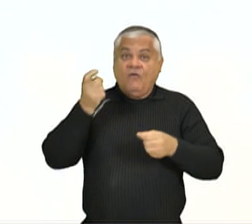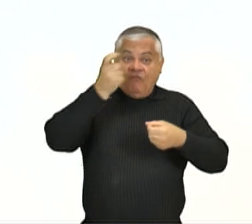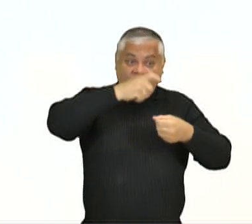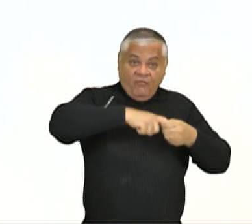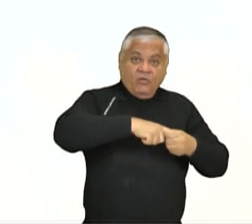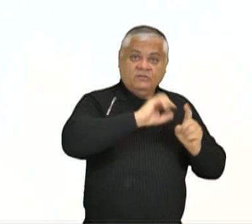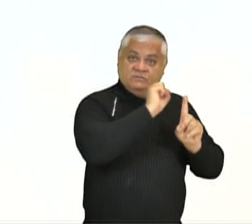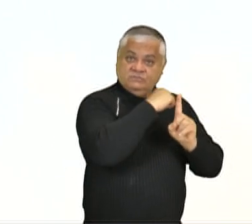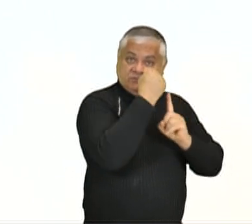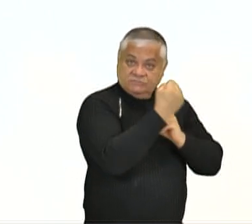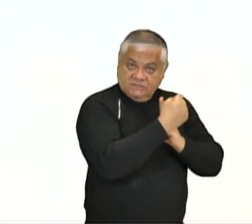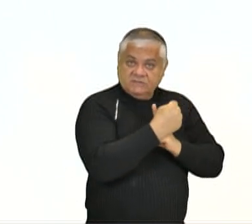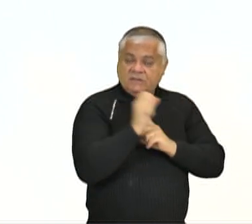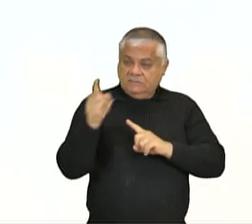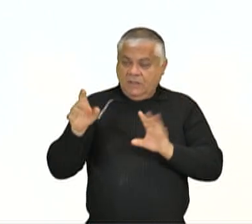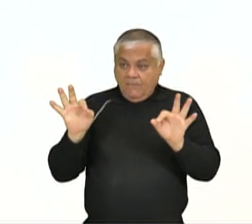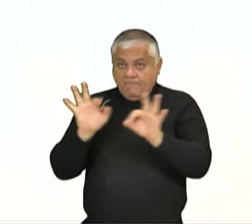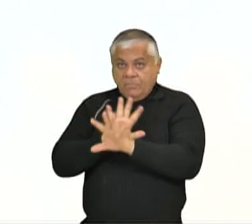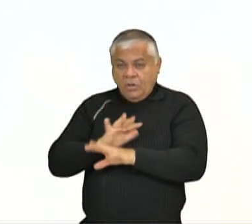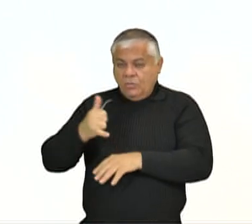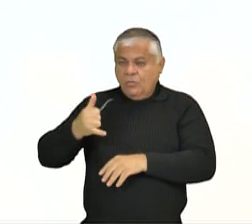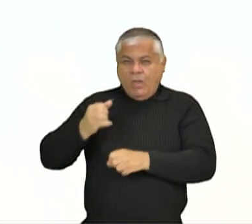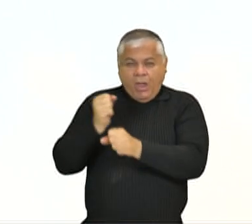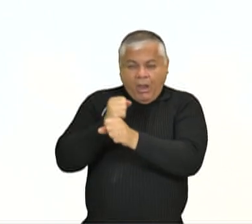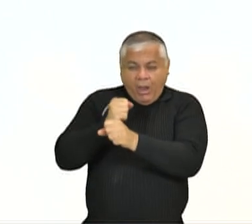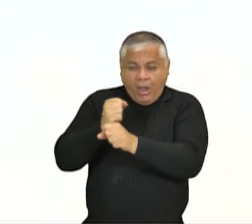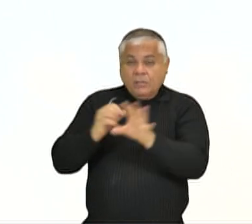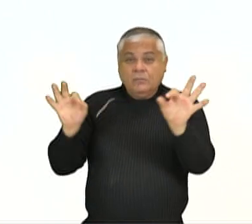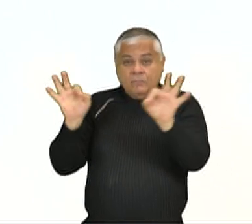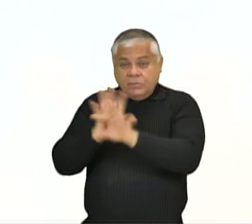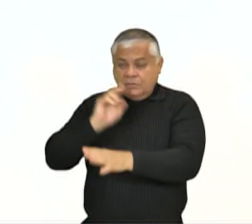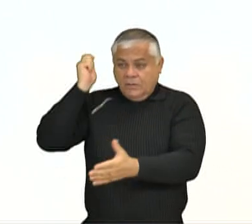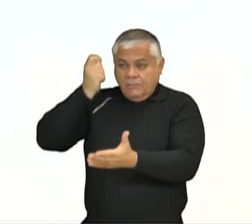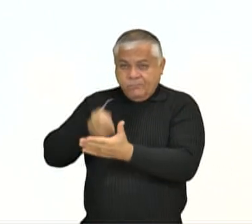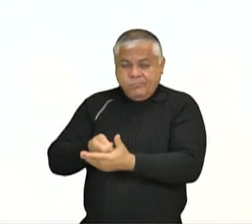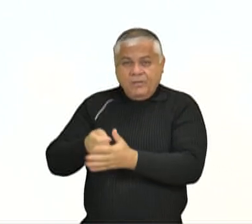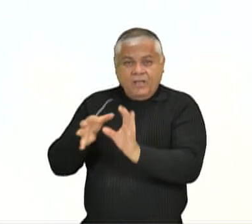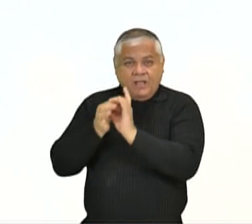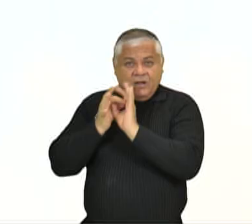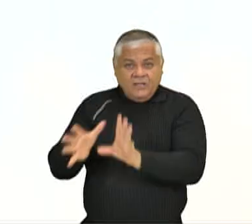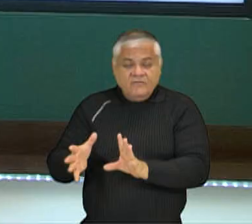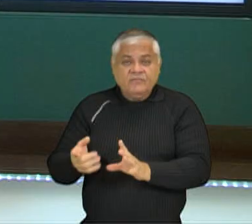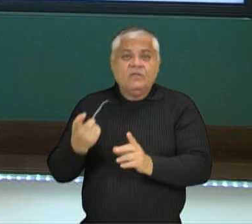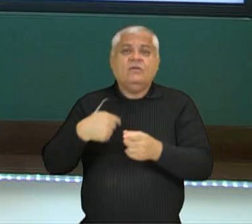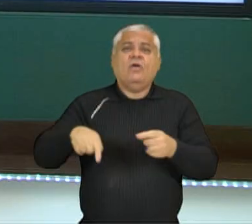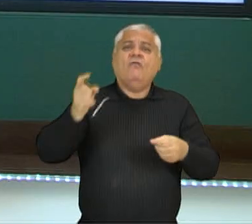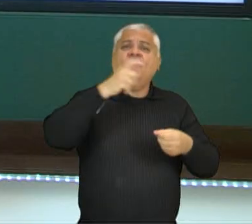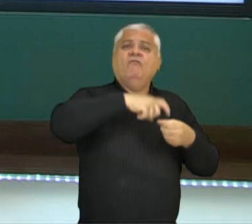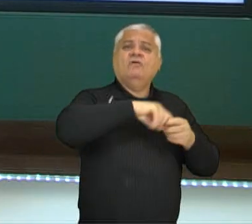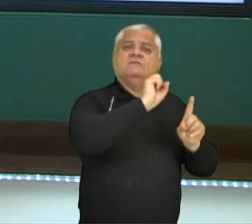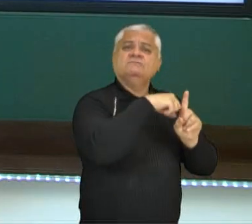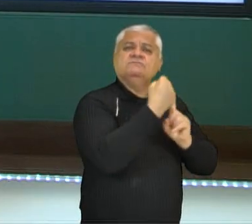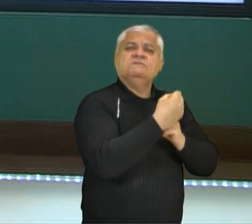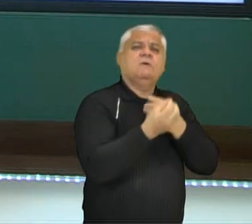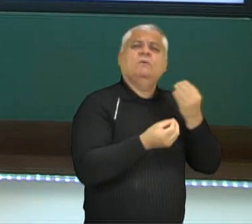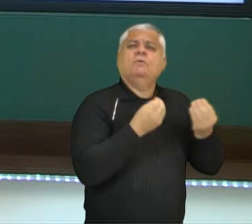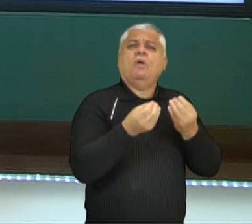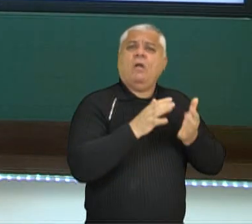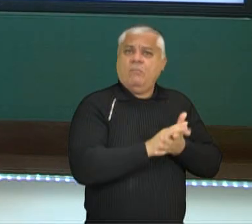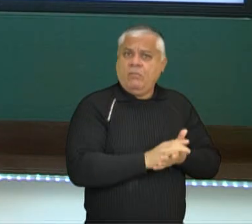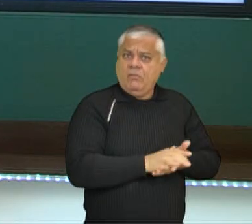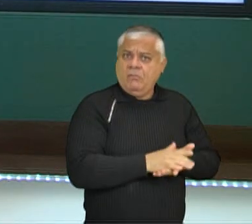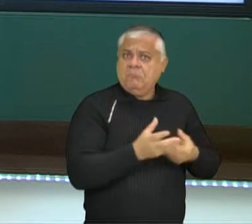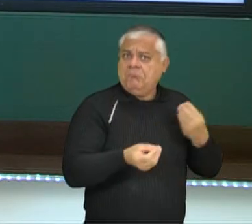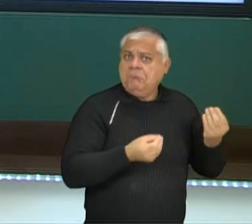lá, quando eles terminarem de pagar a pena deles, né? Então, como é que deve ser? Será que eles no dia a dia se dão bem,